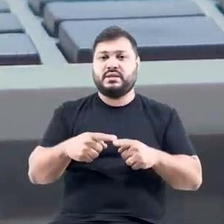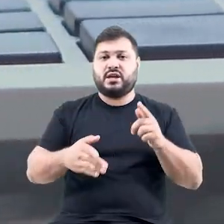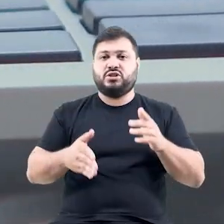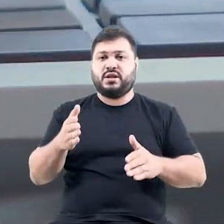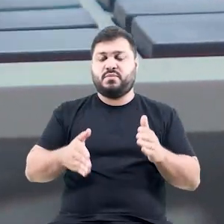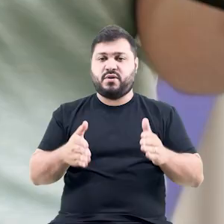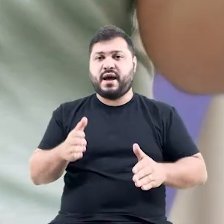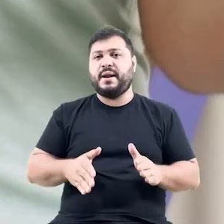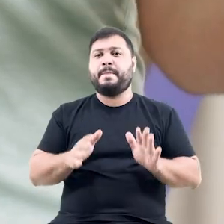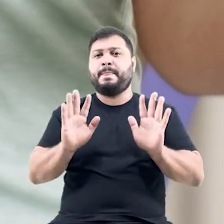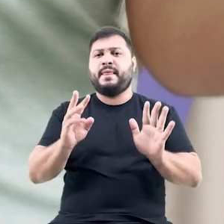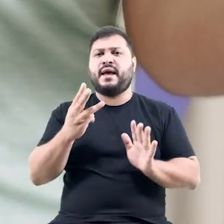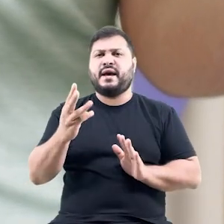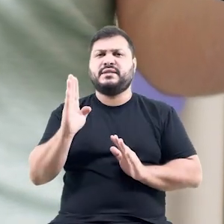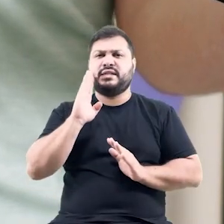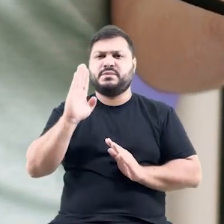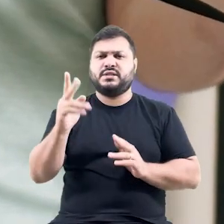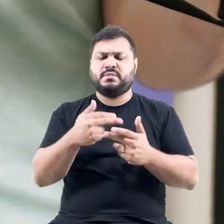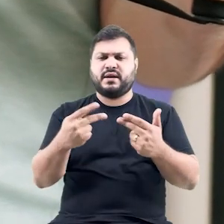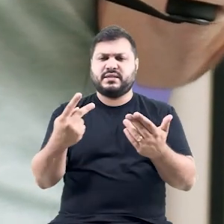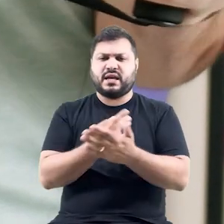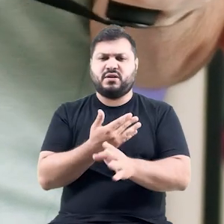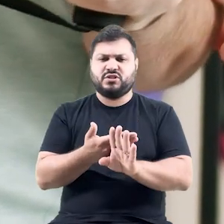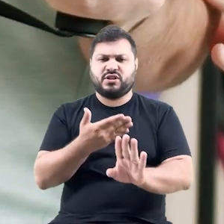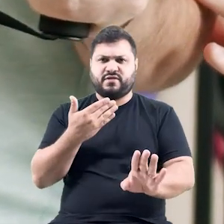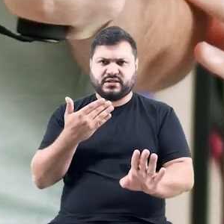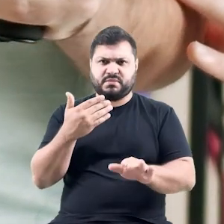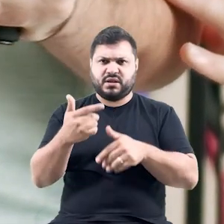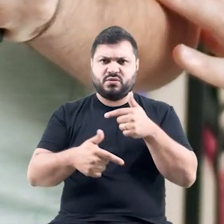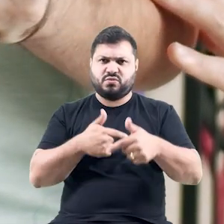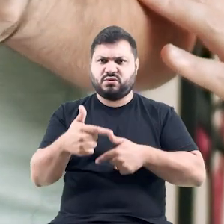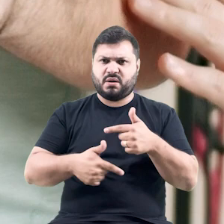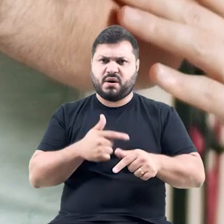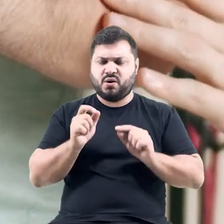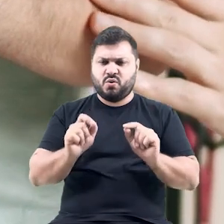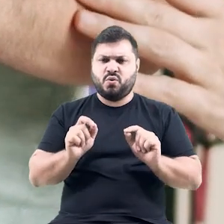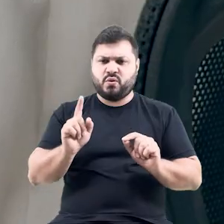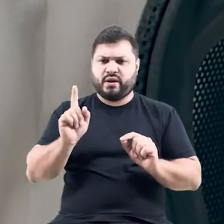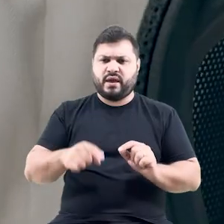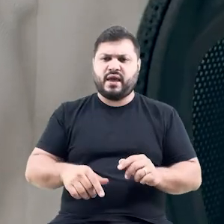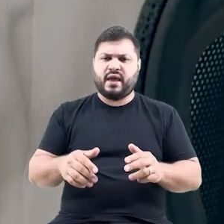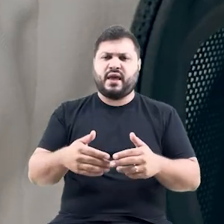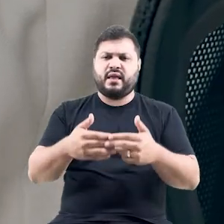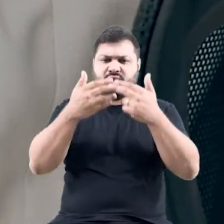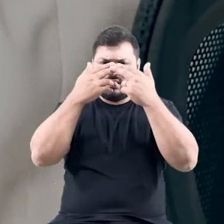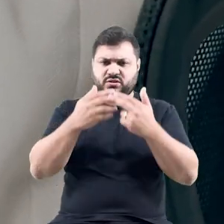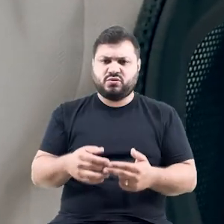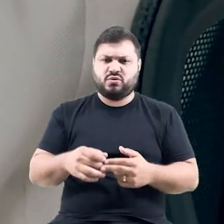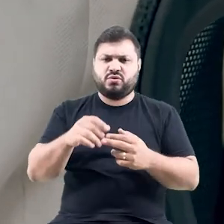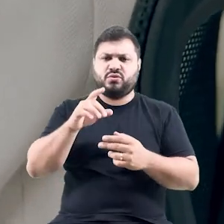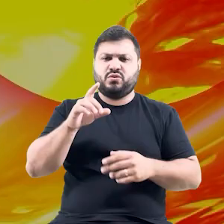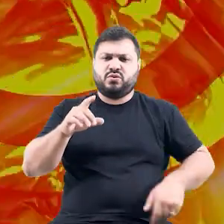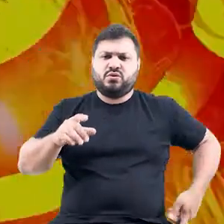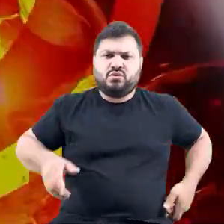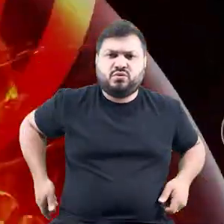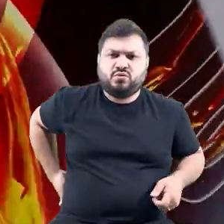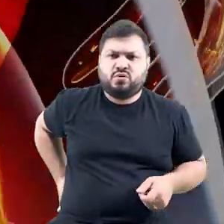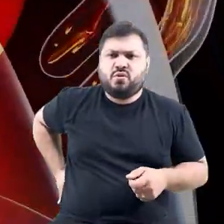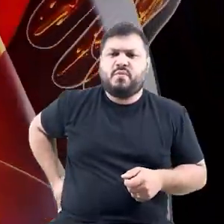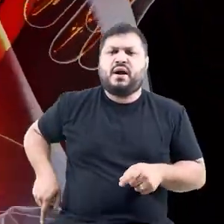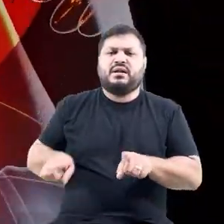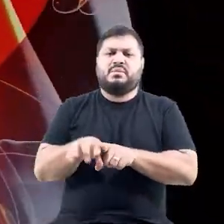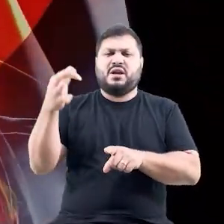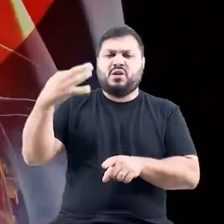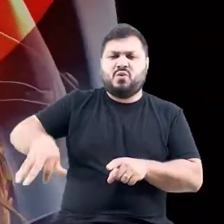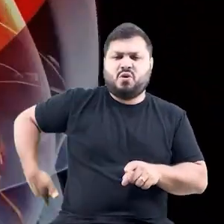incapacidade temporária. As 3 principais causas de afastamento do trabalho foram transtorno do disco lombar, seguidos